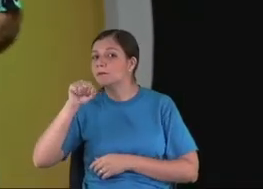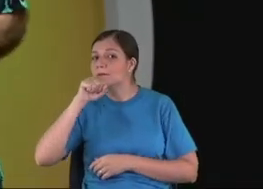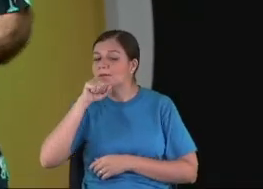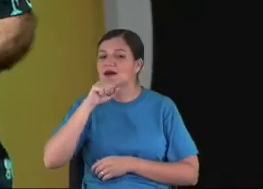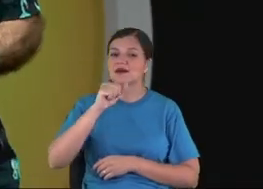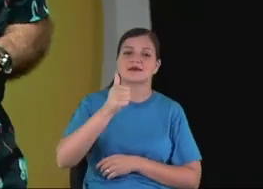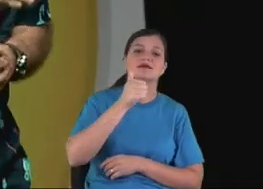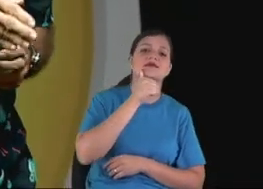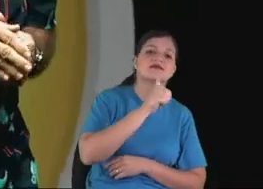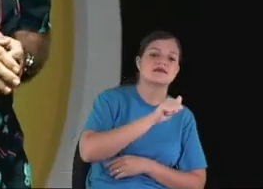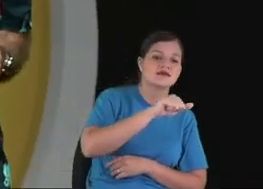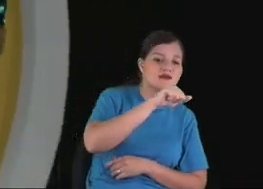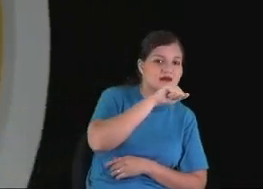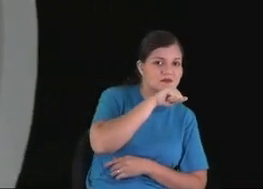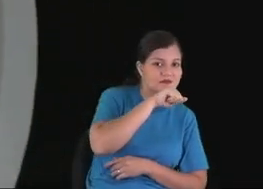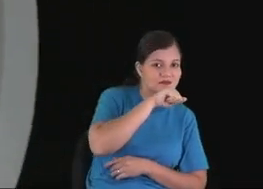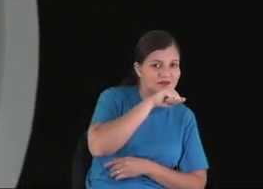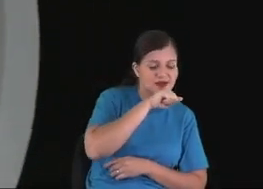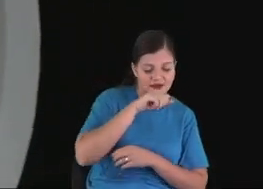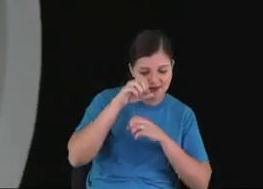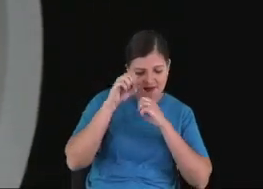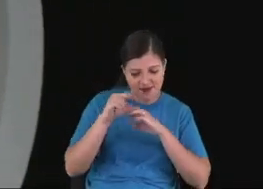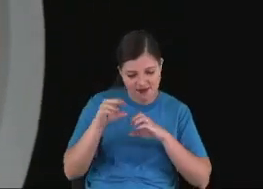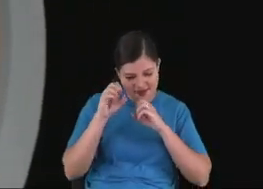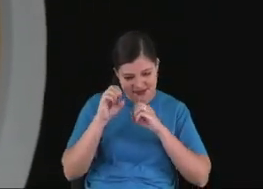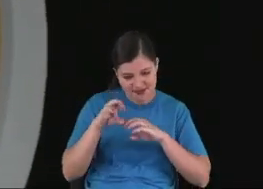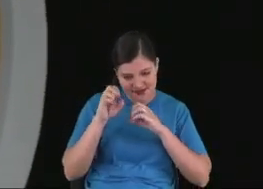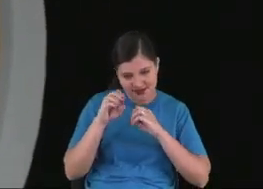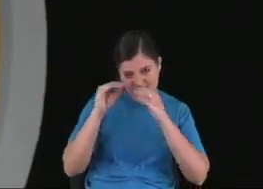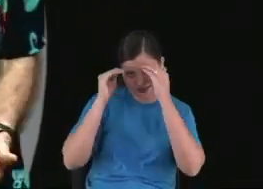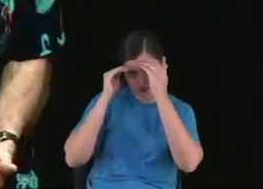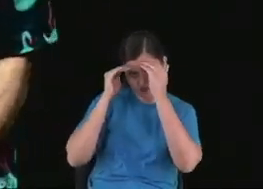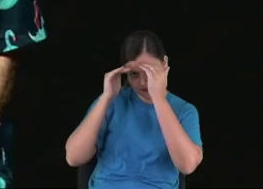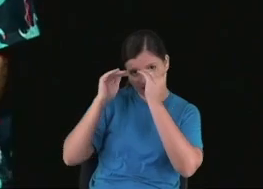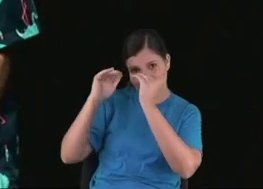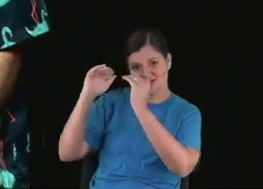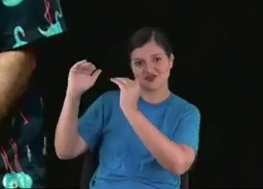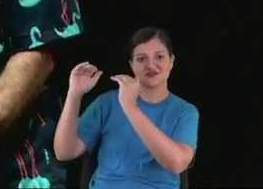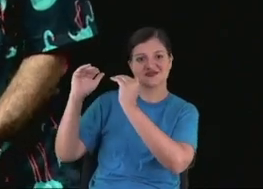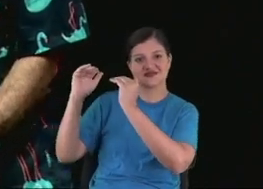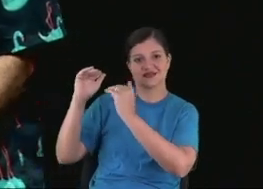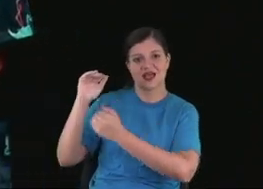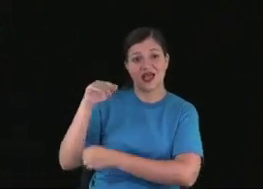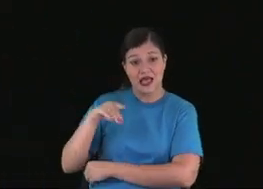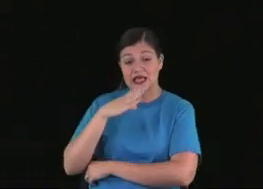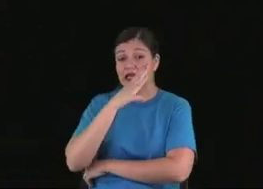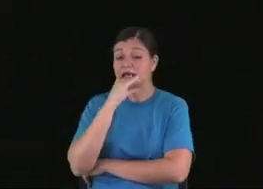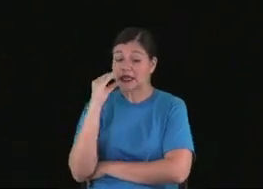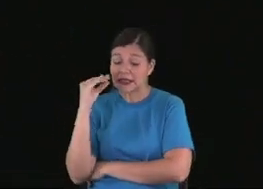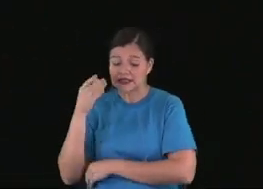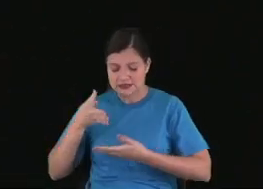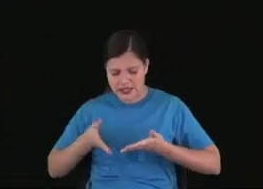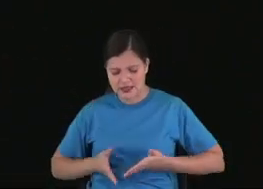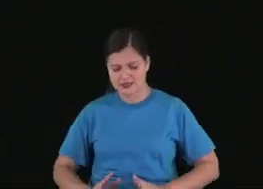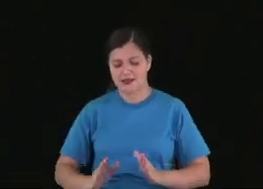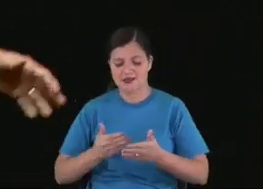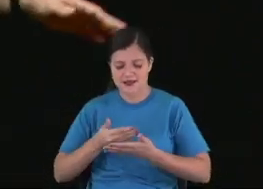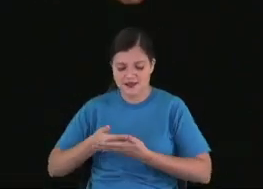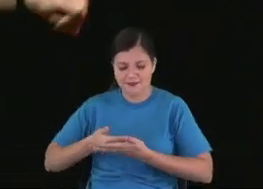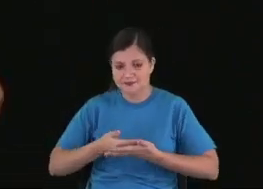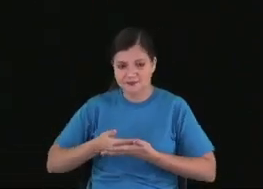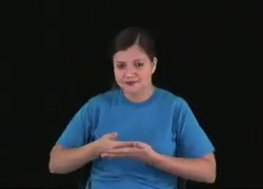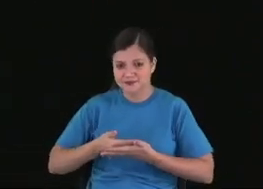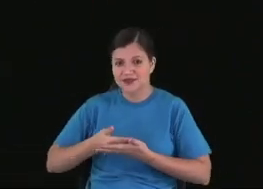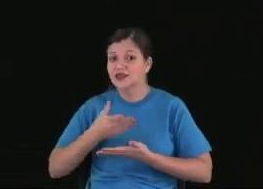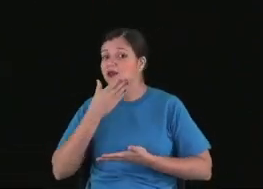mãe, mas hoje estamos falando com os pais, ensinasse obediência. Então a criança nasce pequena. E quando a criança é pequena, o pai diz assim,